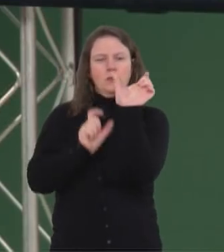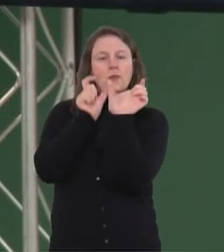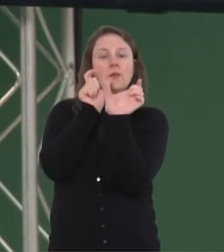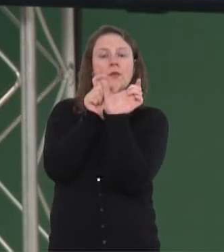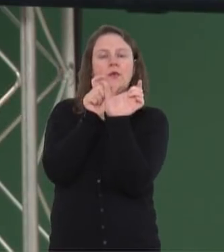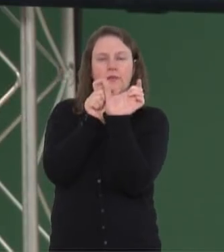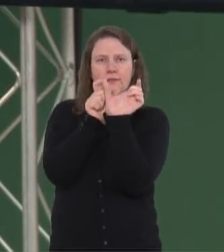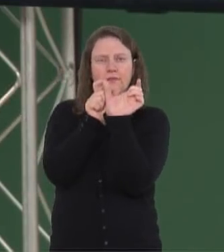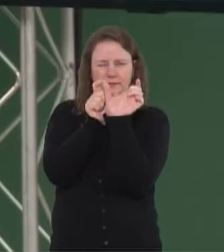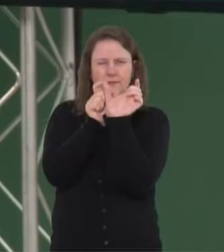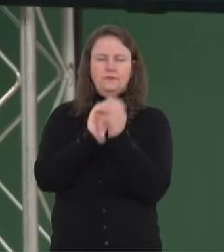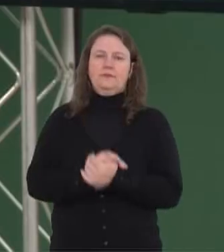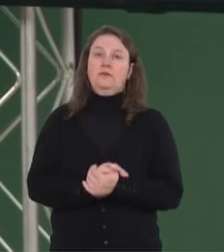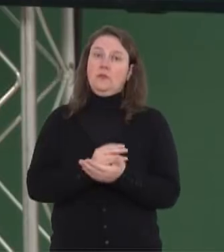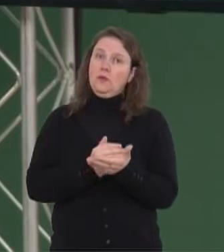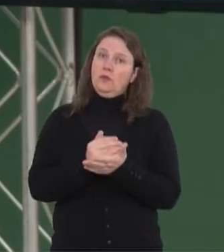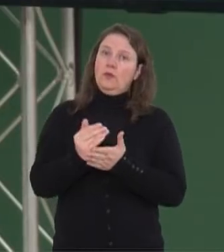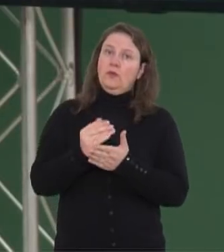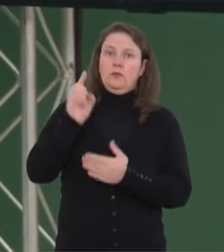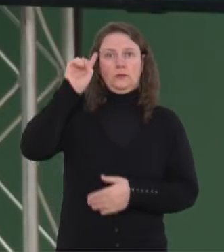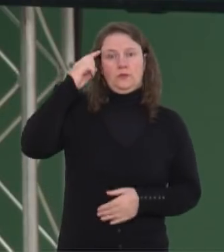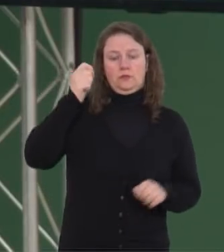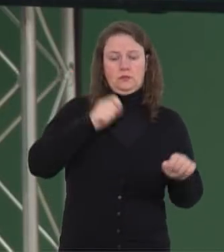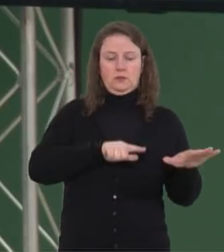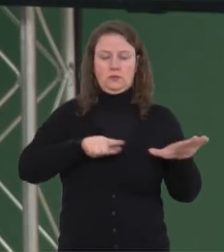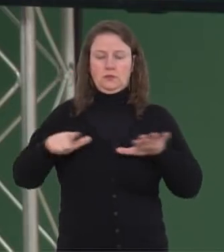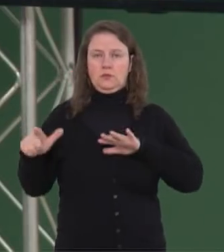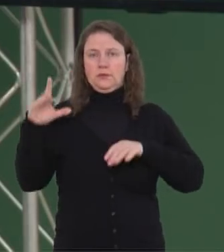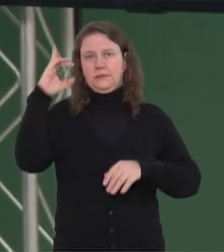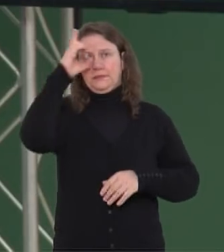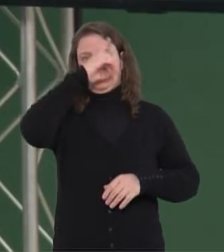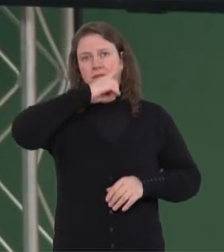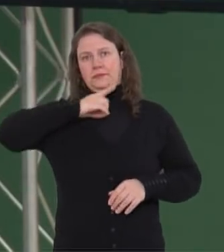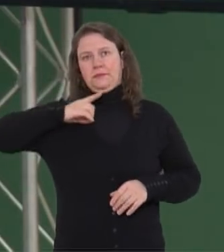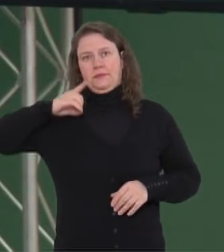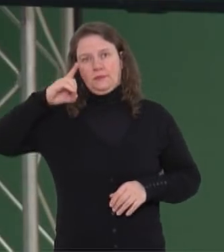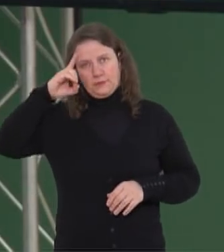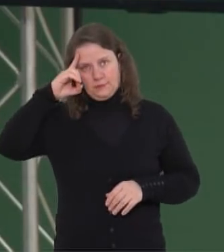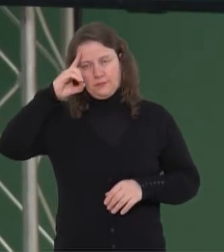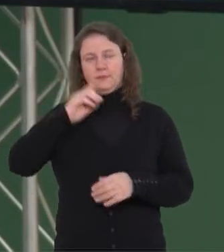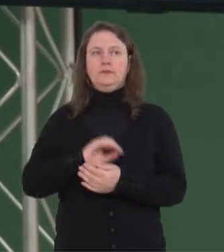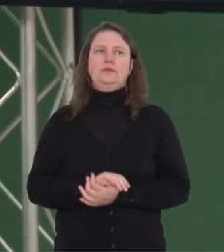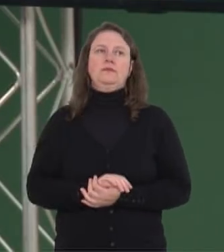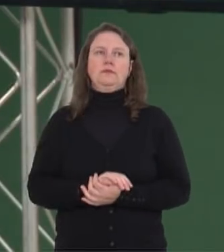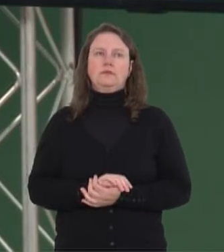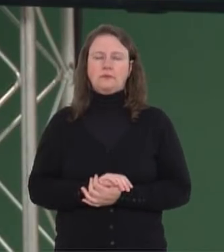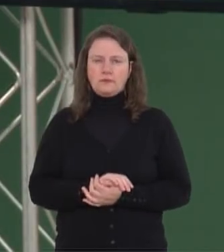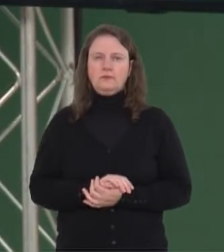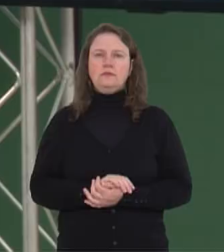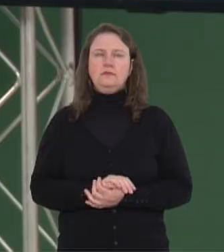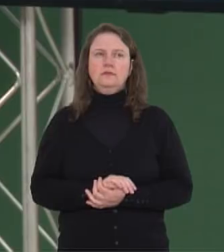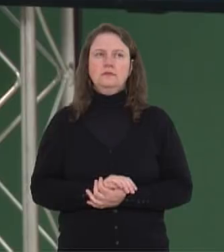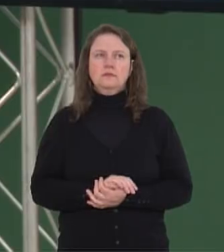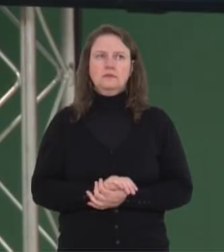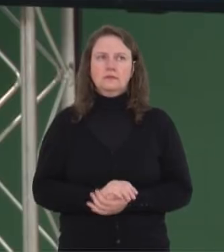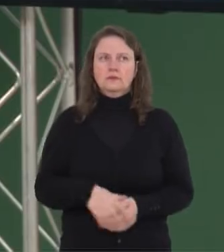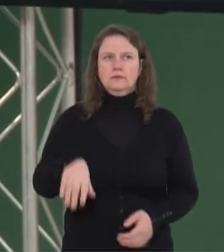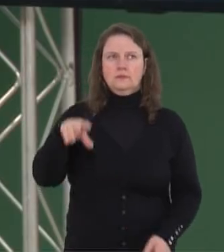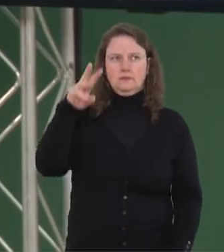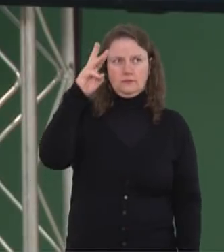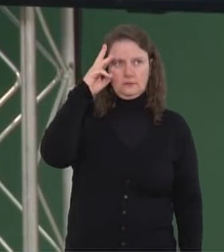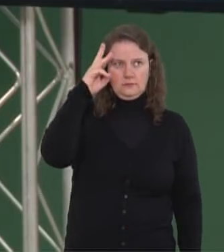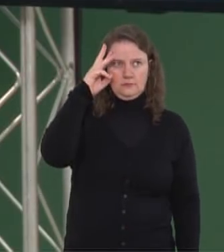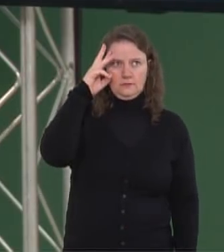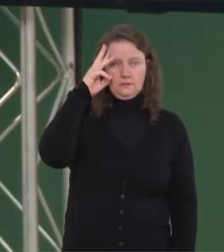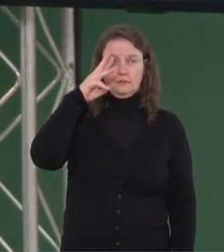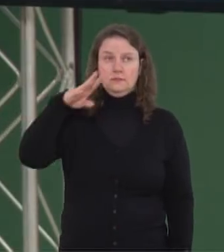da semana, domingo, Sunday, Monday, segunda, Tuesday, terça,